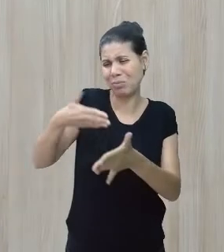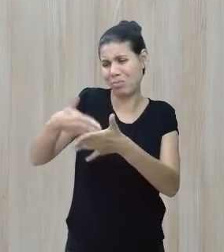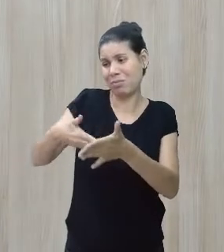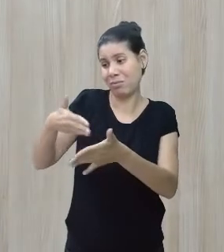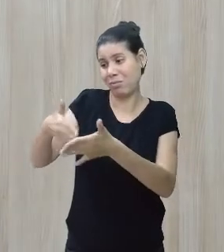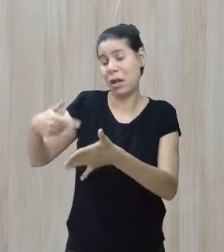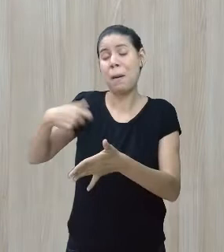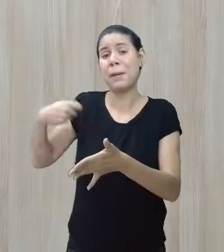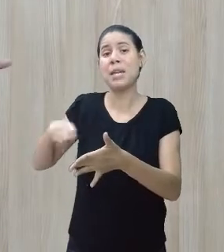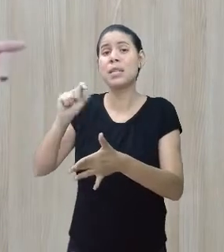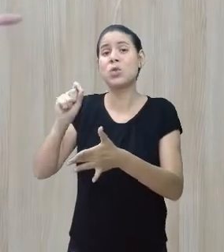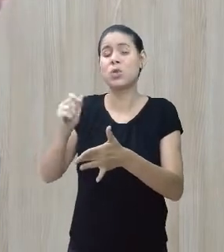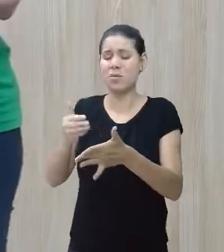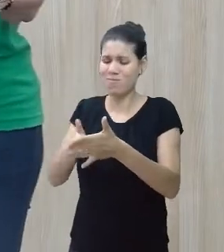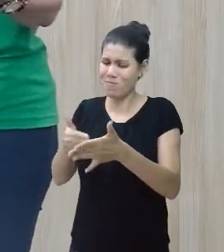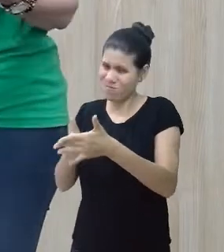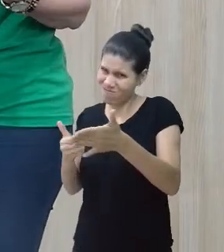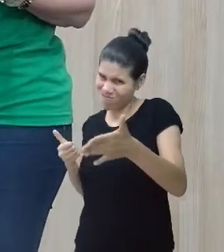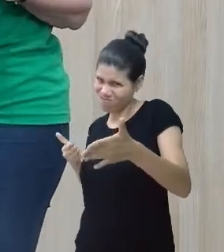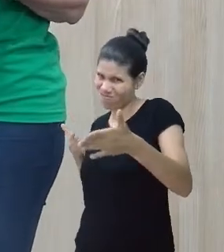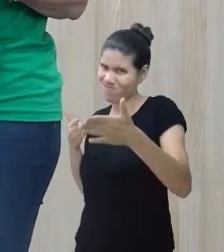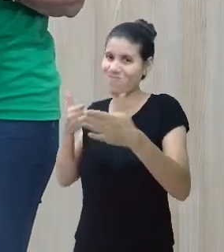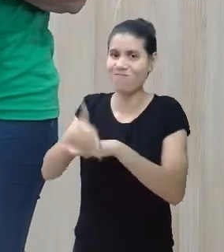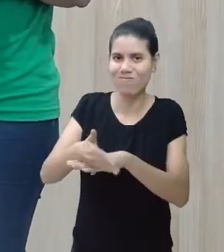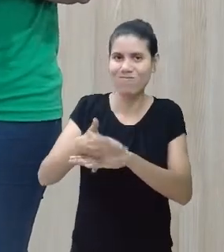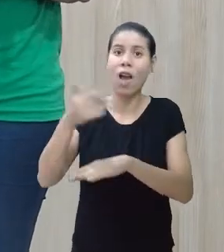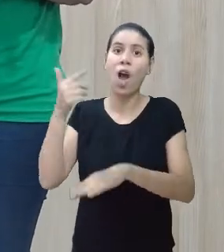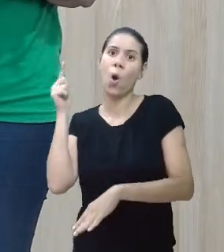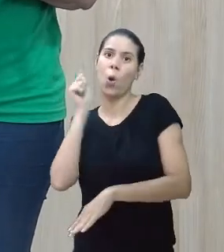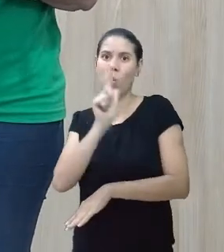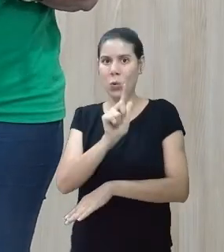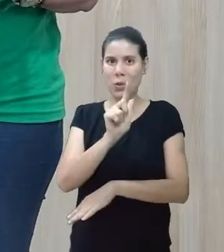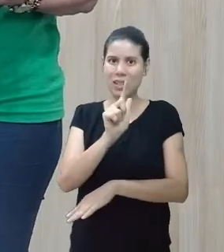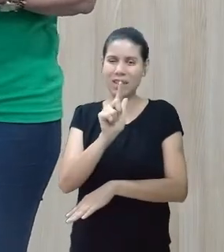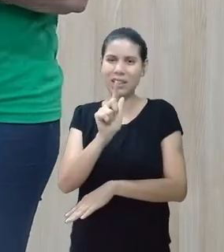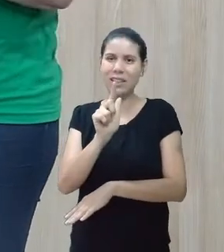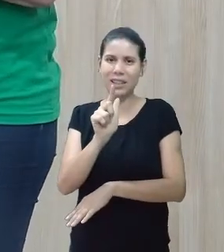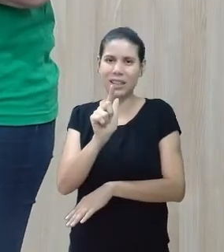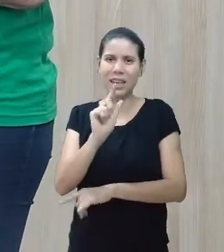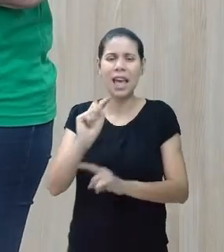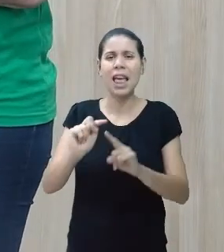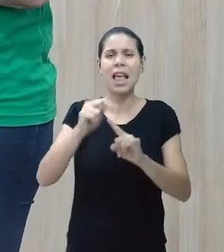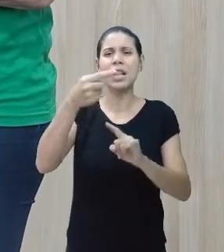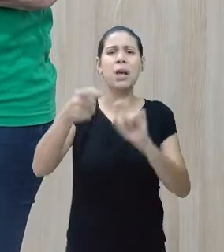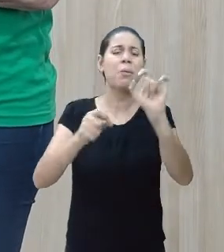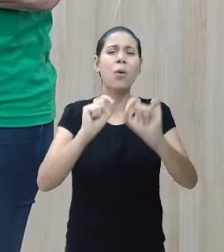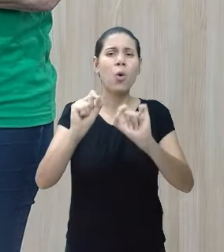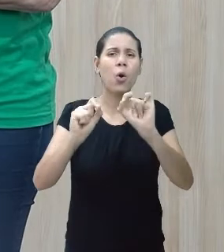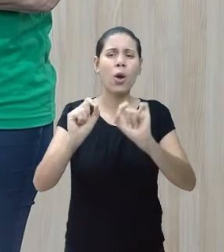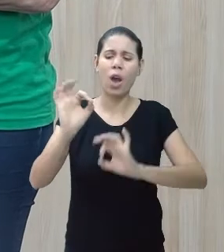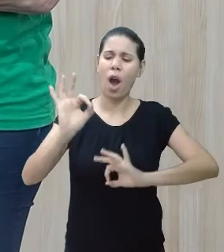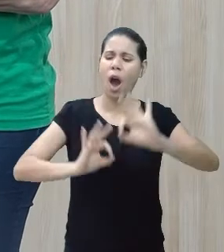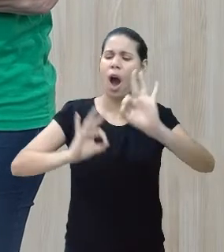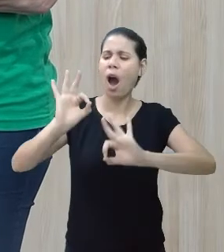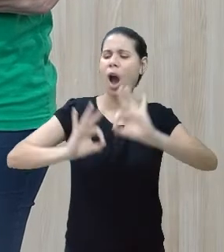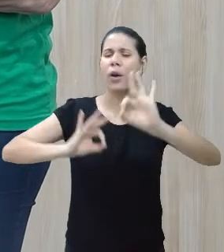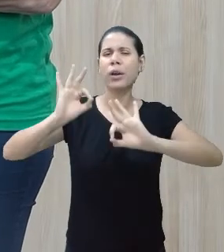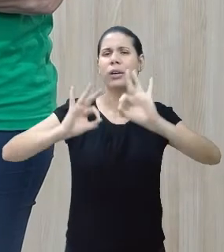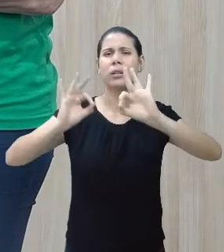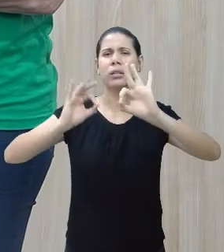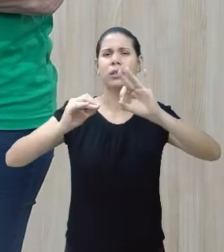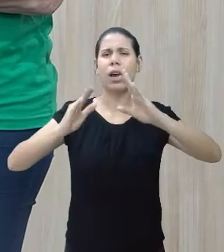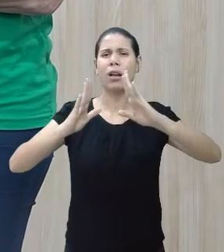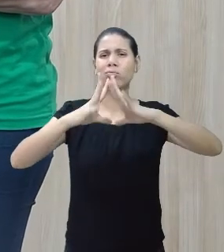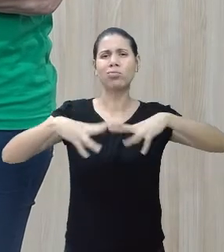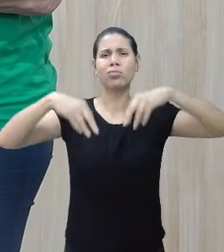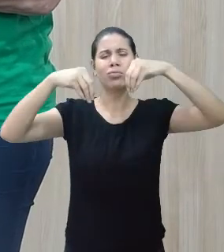transpor essas pedras, guardá-las todas, para depois fazer o quê? Construir esse castelo. Esse castelo como seria?